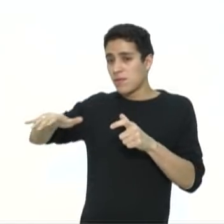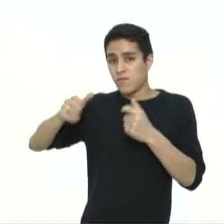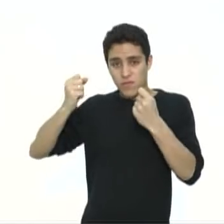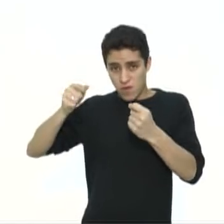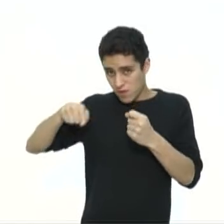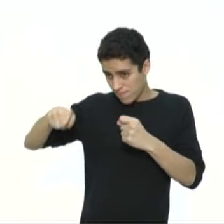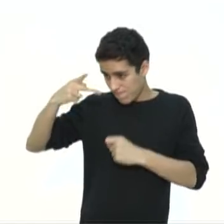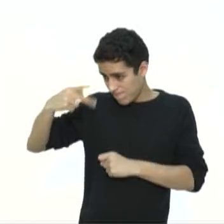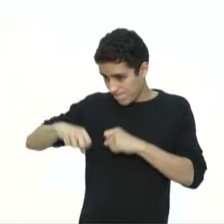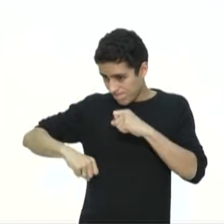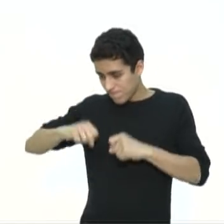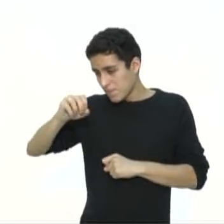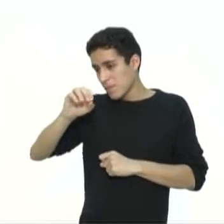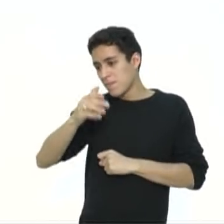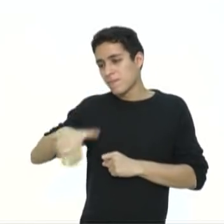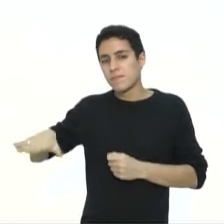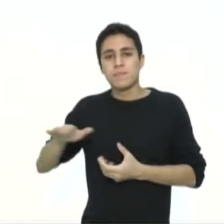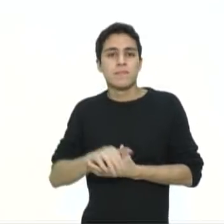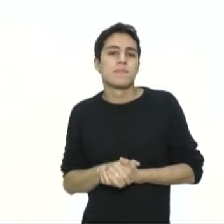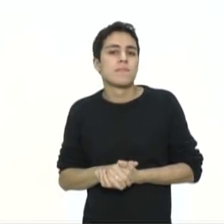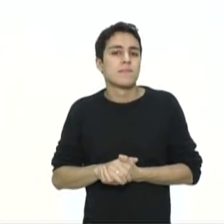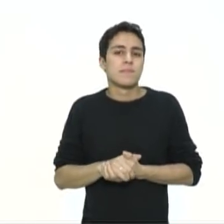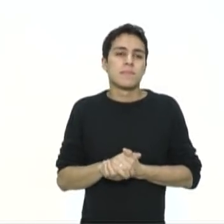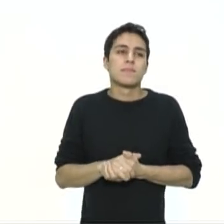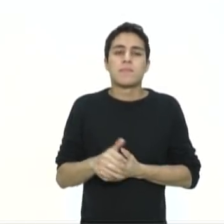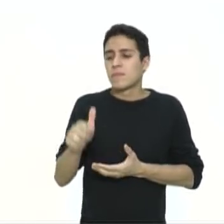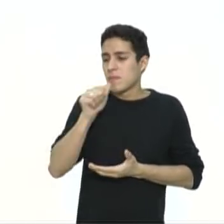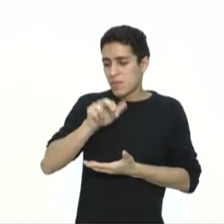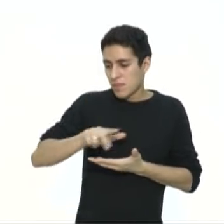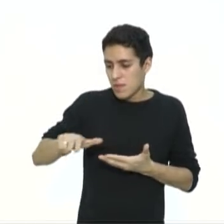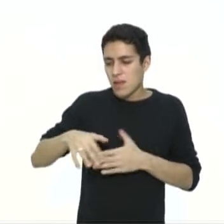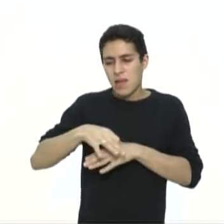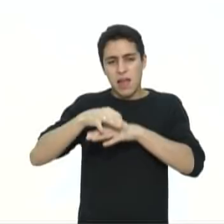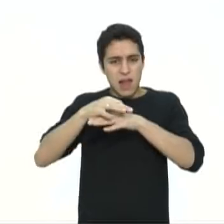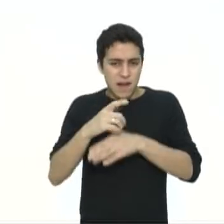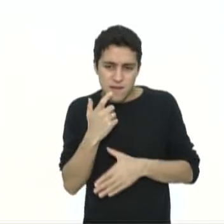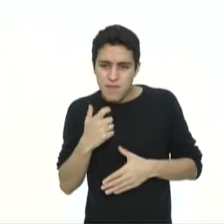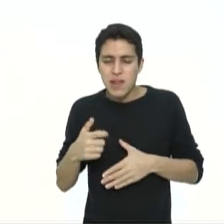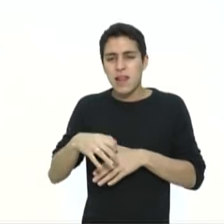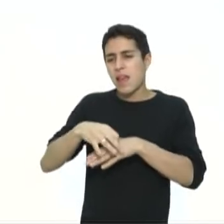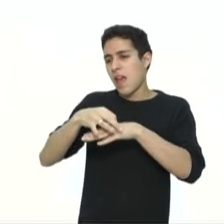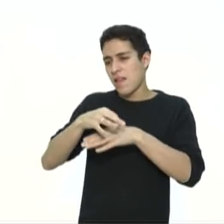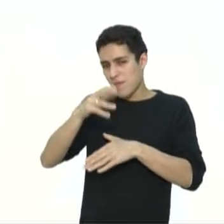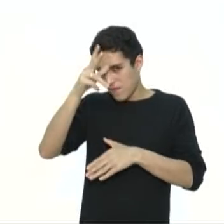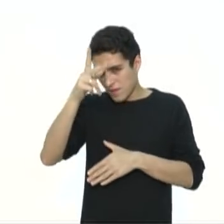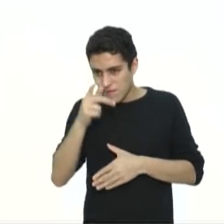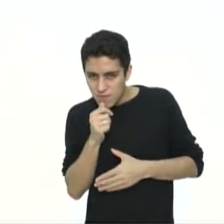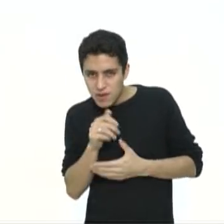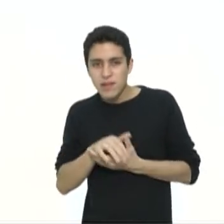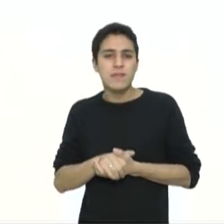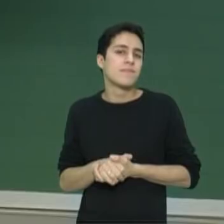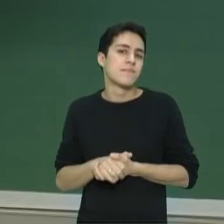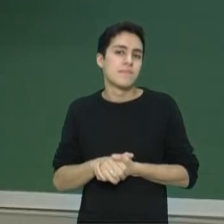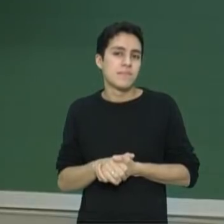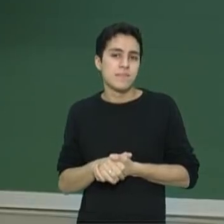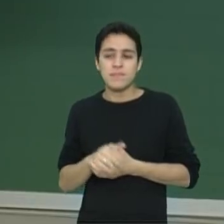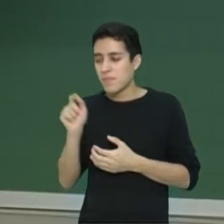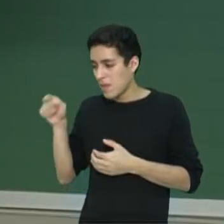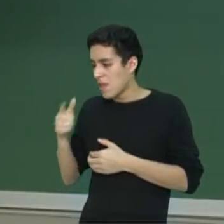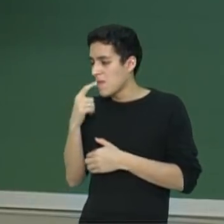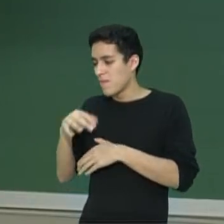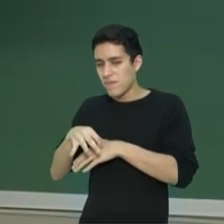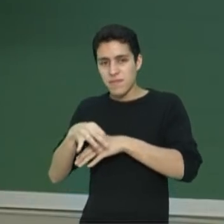indústria da Oceania. As bebidas, carne vermelha, carne de frango, né? A carne vermelha exportada, né, para Estados